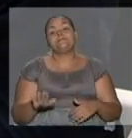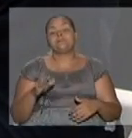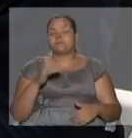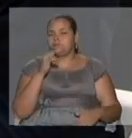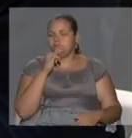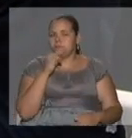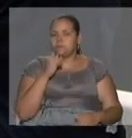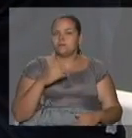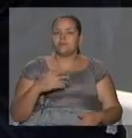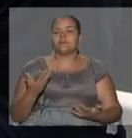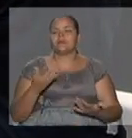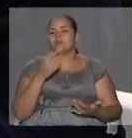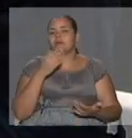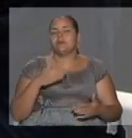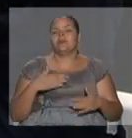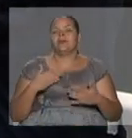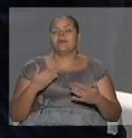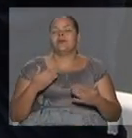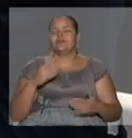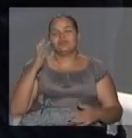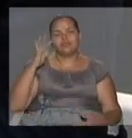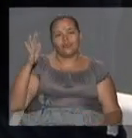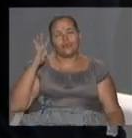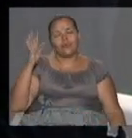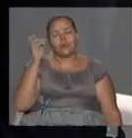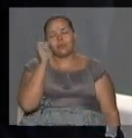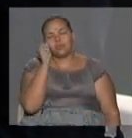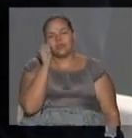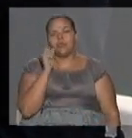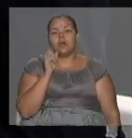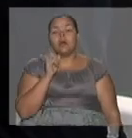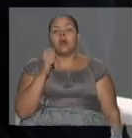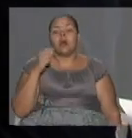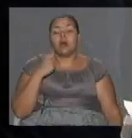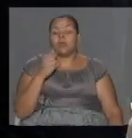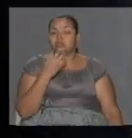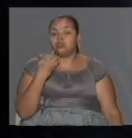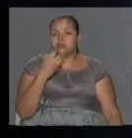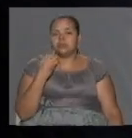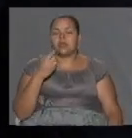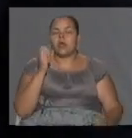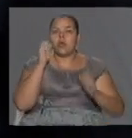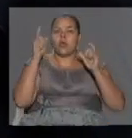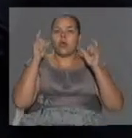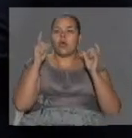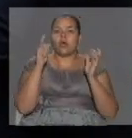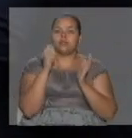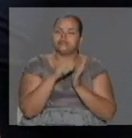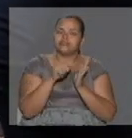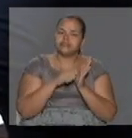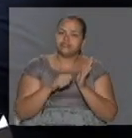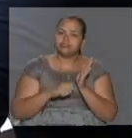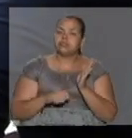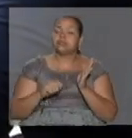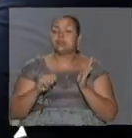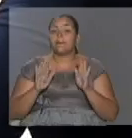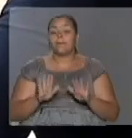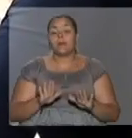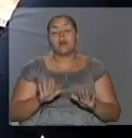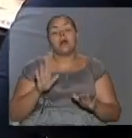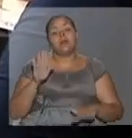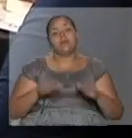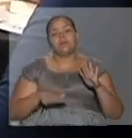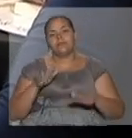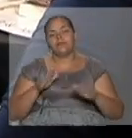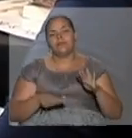Quando é mais espontâneo, né? Às vezes até sonho com a música, acordo com a melodia, com a letra. Assim. Mas já há muitos casos